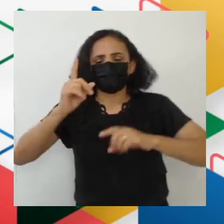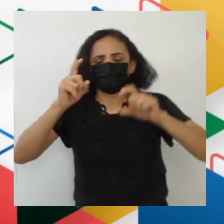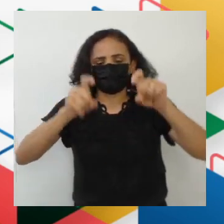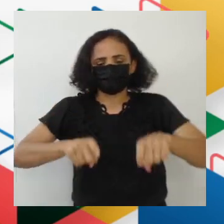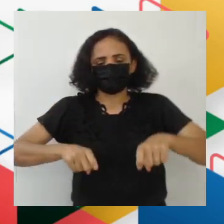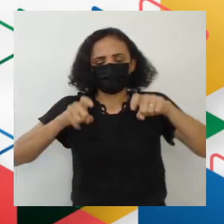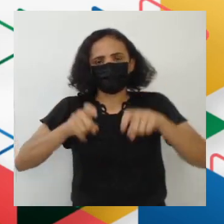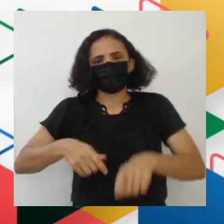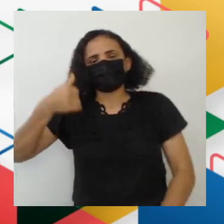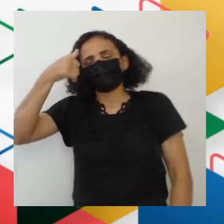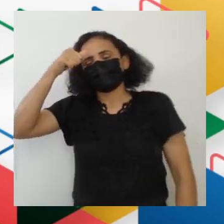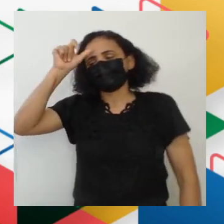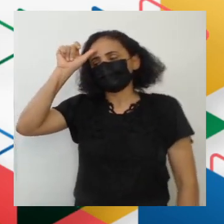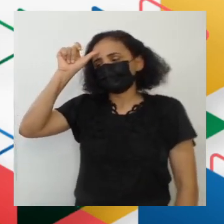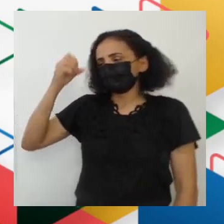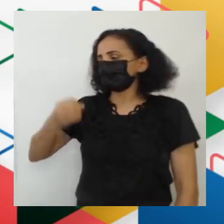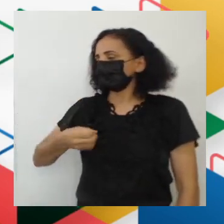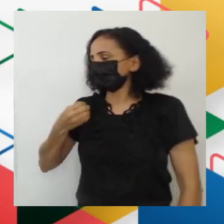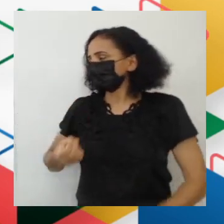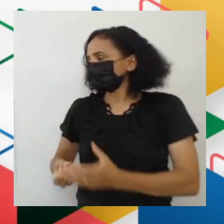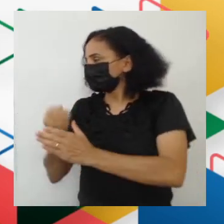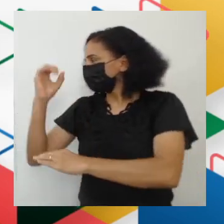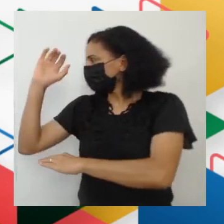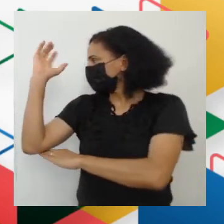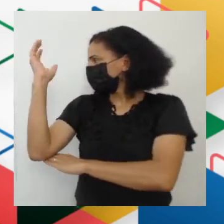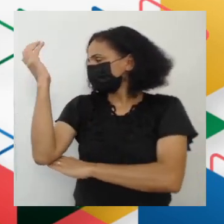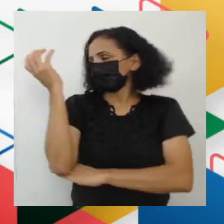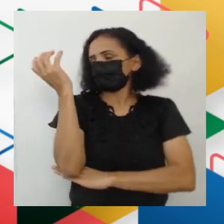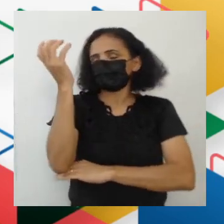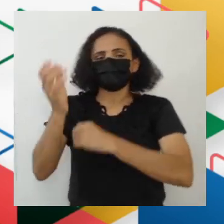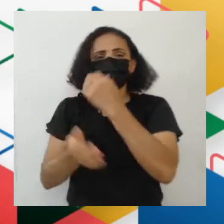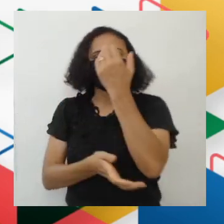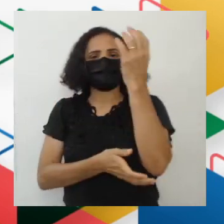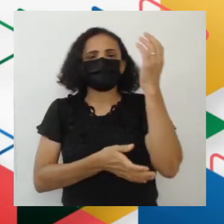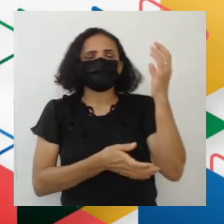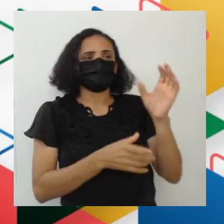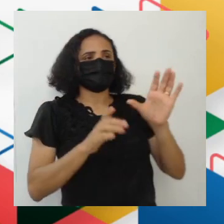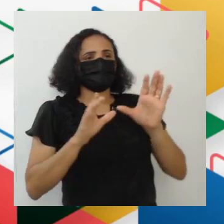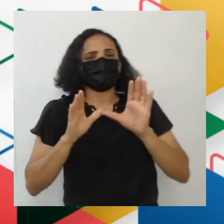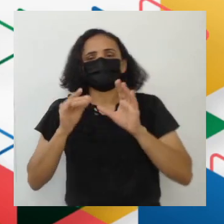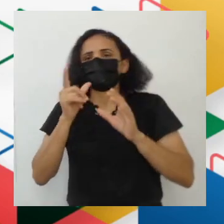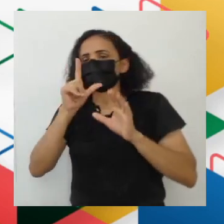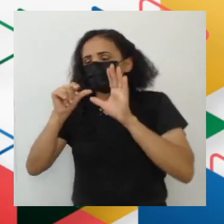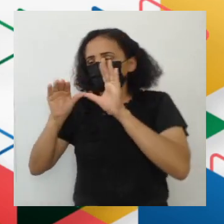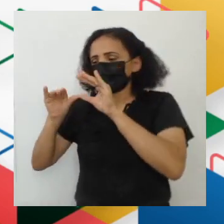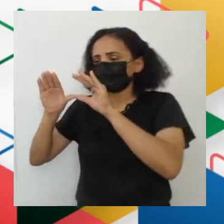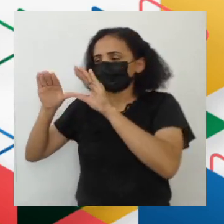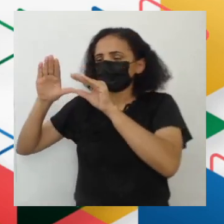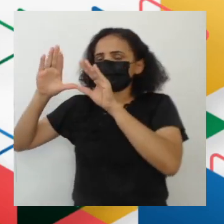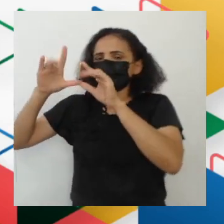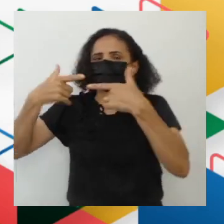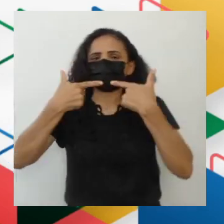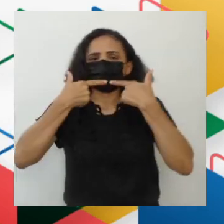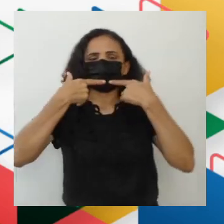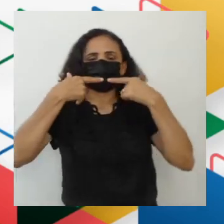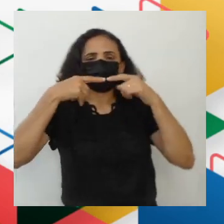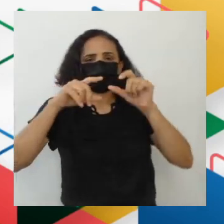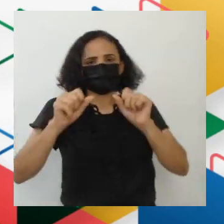que convive com a natureza, com a fauna, com a flora, com os pássaros, que tem uma linguagem